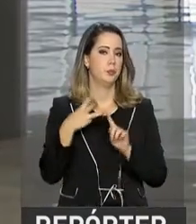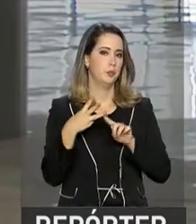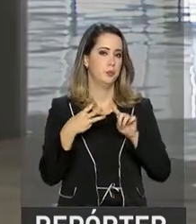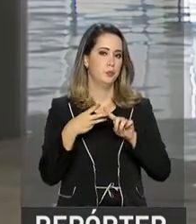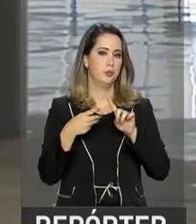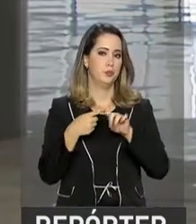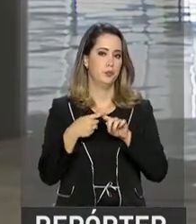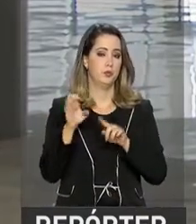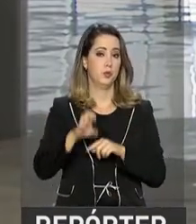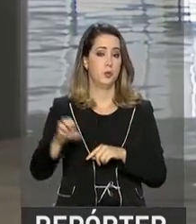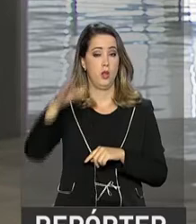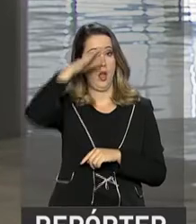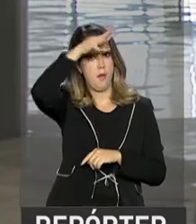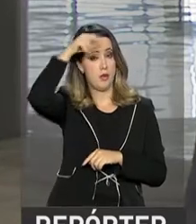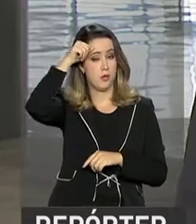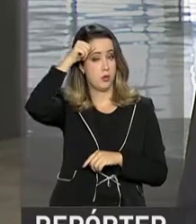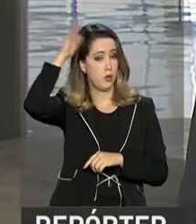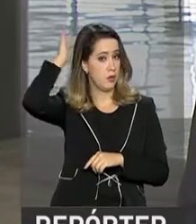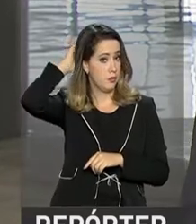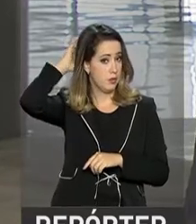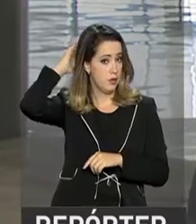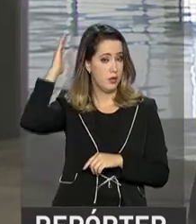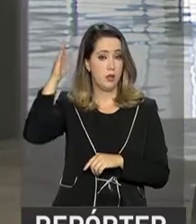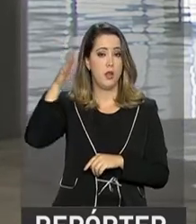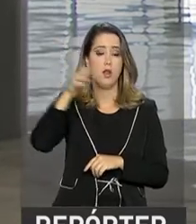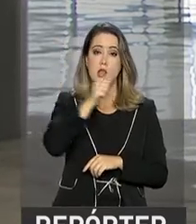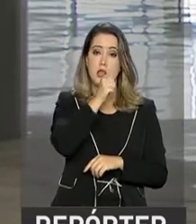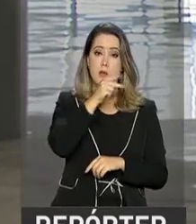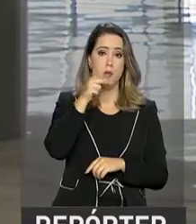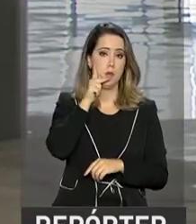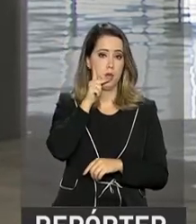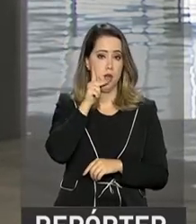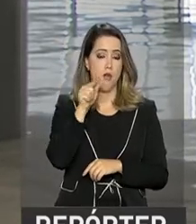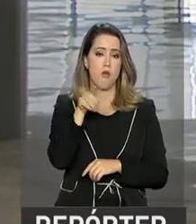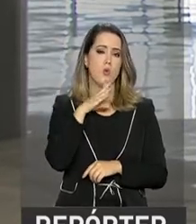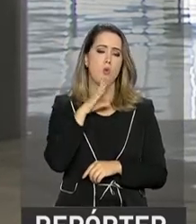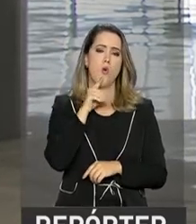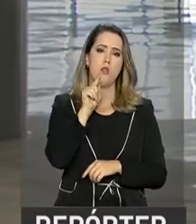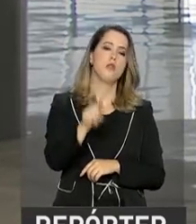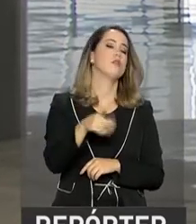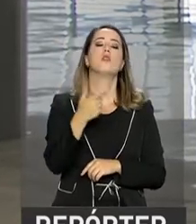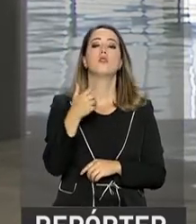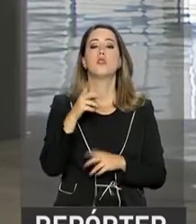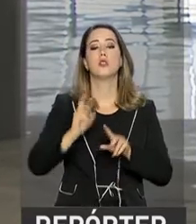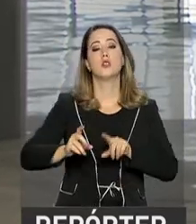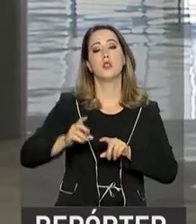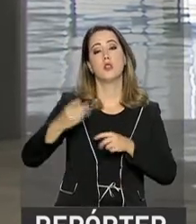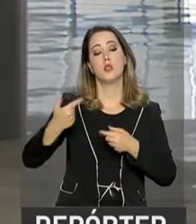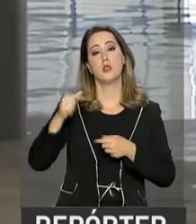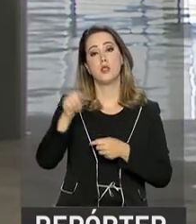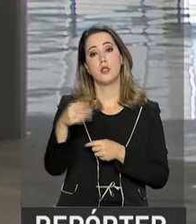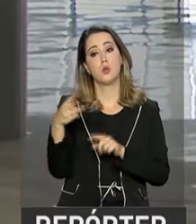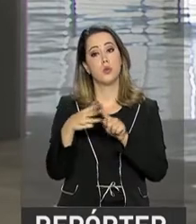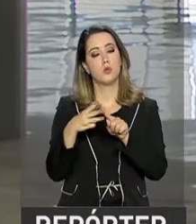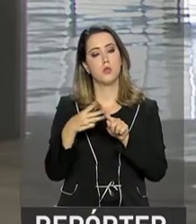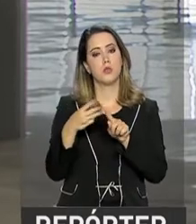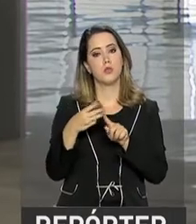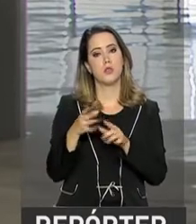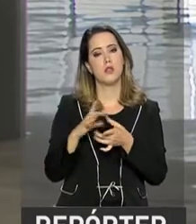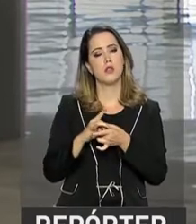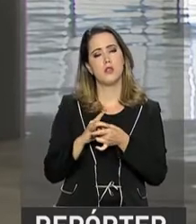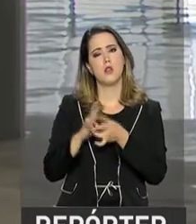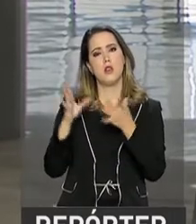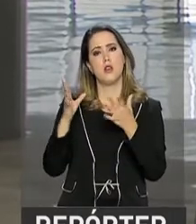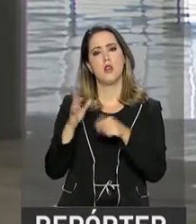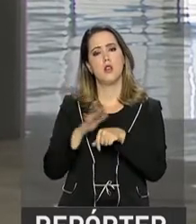estados amazonas pará e amapá com este reconhecimento do ministério da agricultura estes três estados são